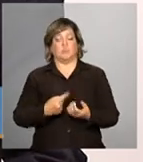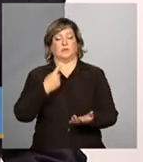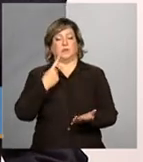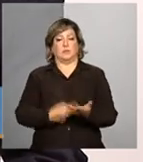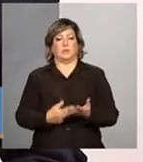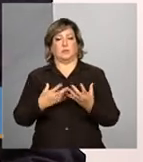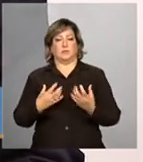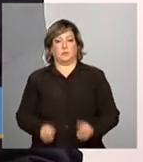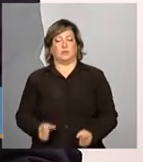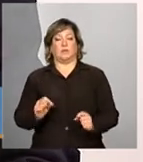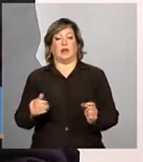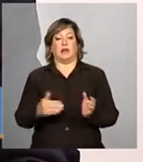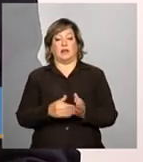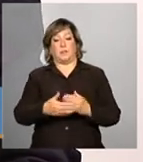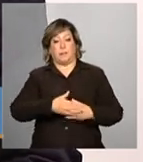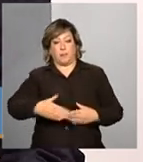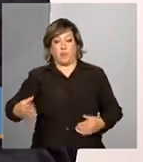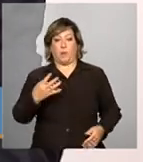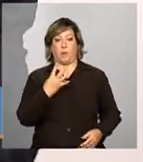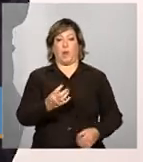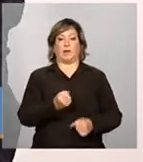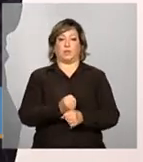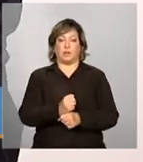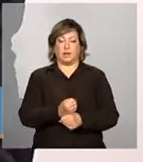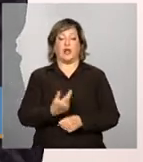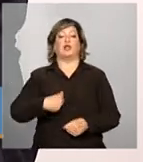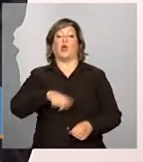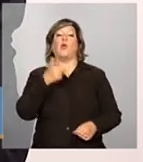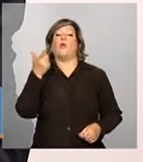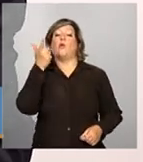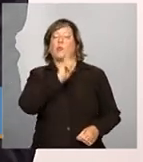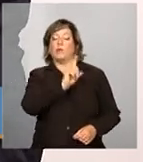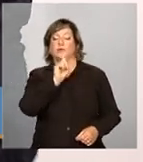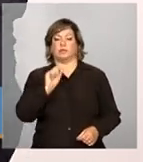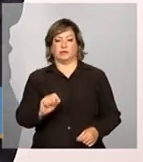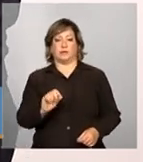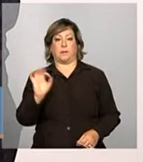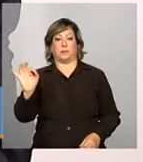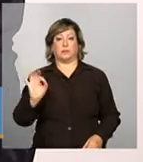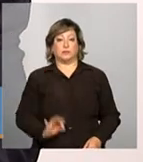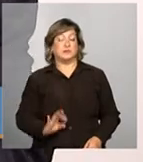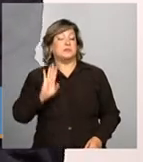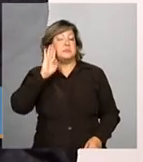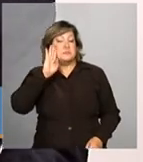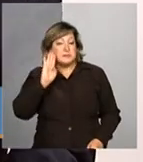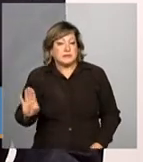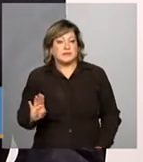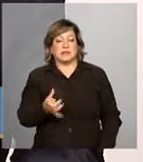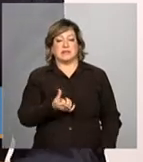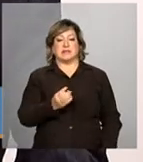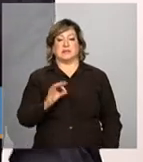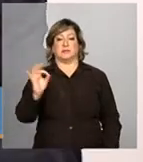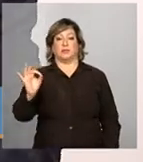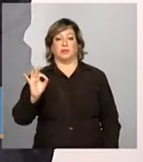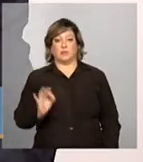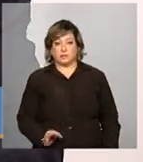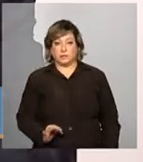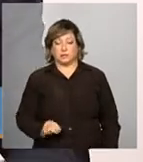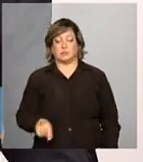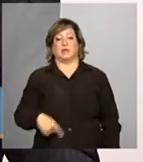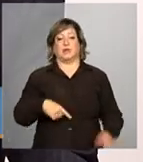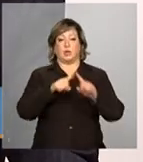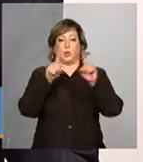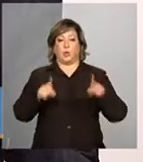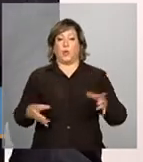e até os próximos quatro anos nós atingiremos a um percentual de no mínimo sessenta por cento do quadro